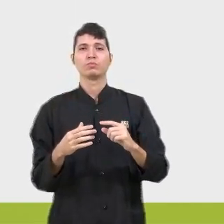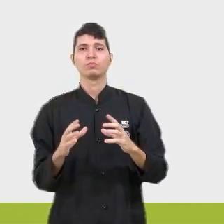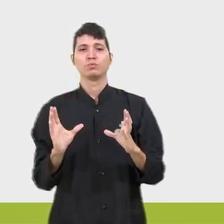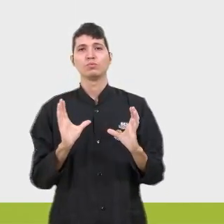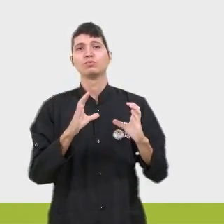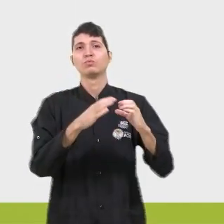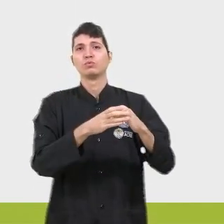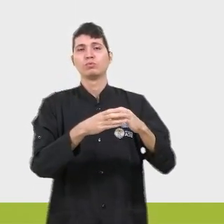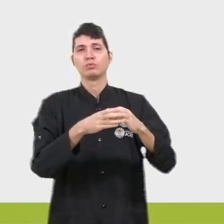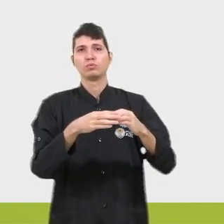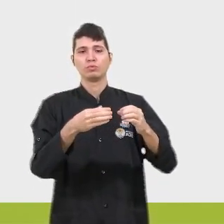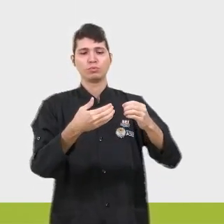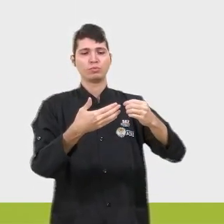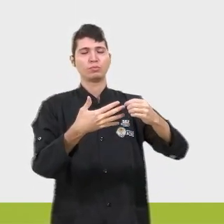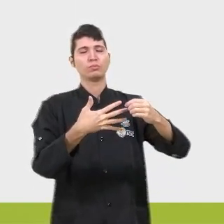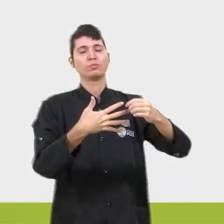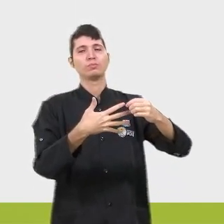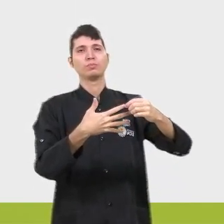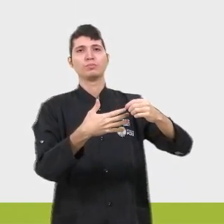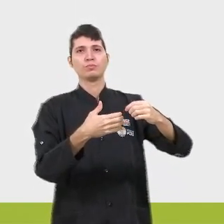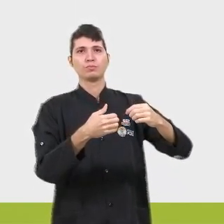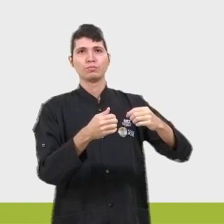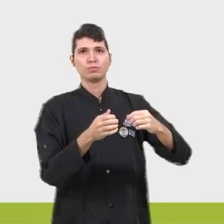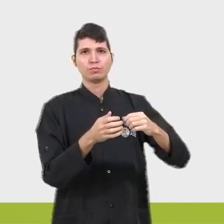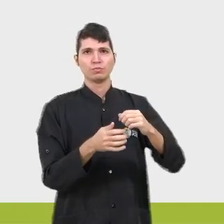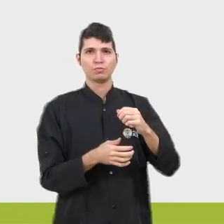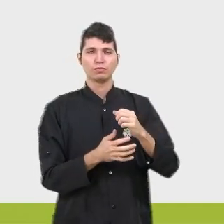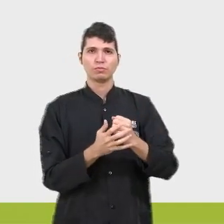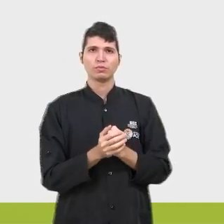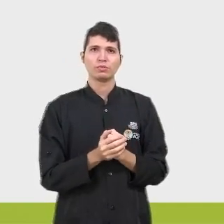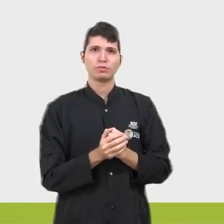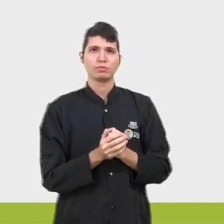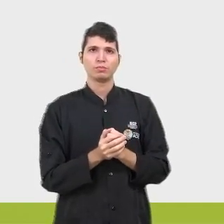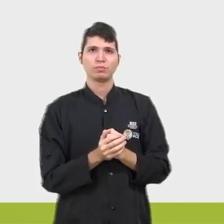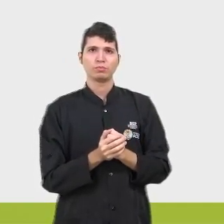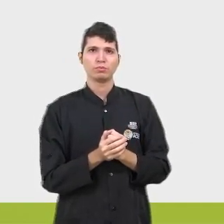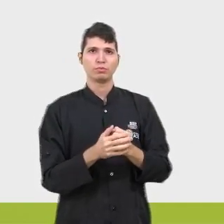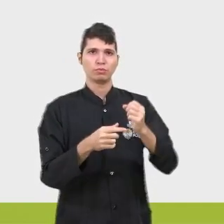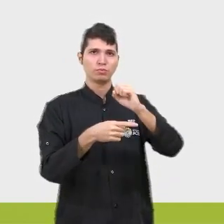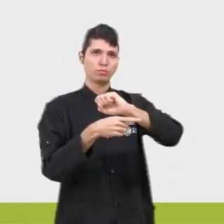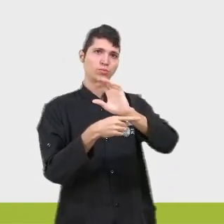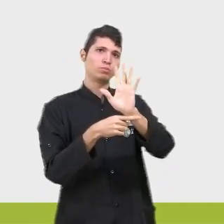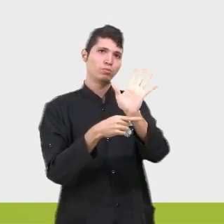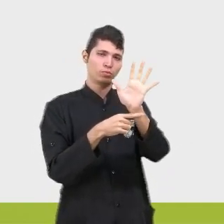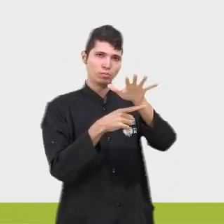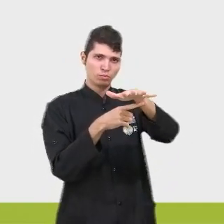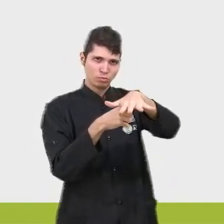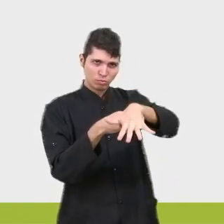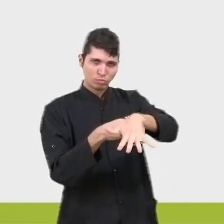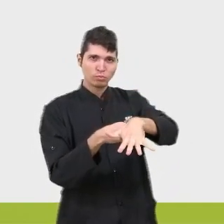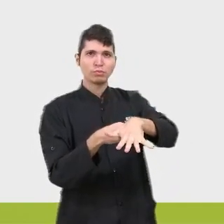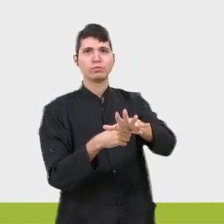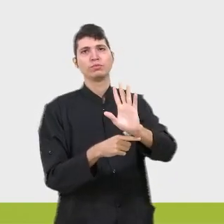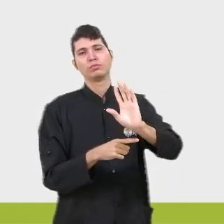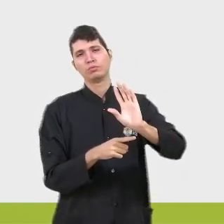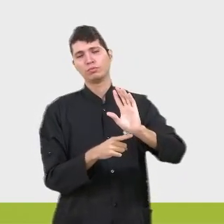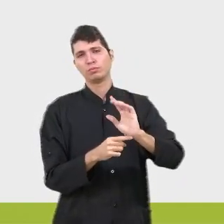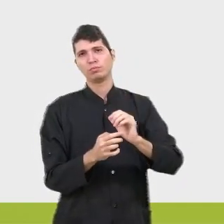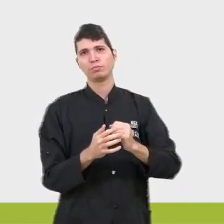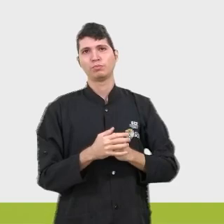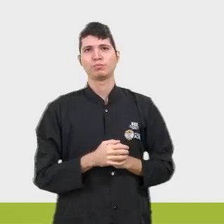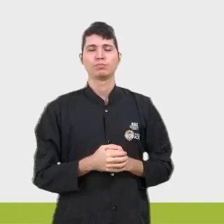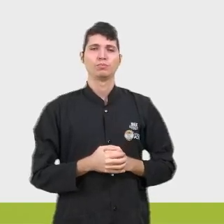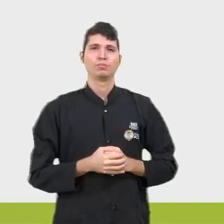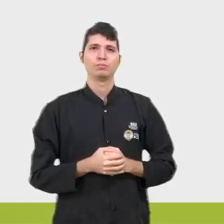aí, quem são esses indivíduos? As pteridófitas, gimnospermas e angiospermas. Mas o que ela